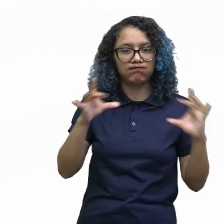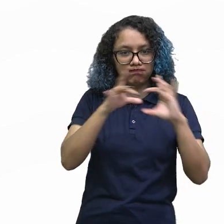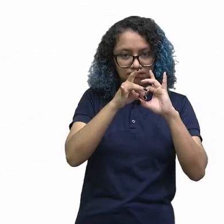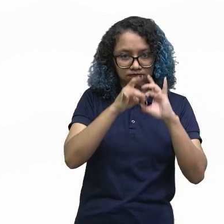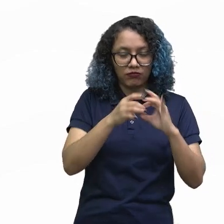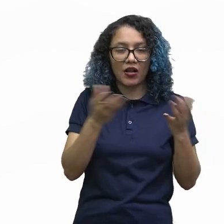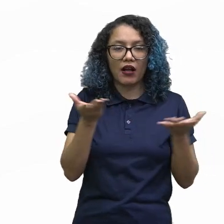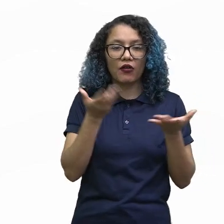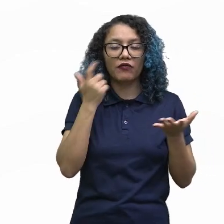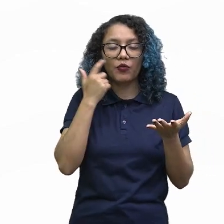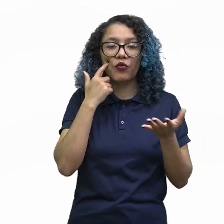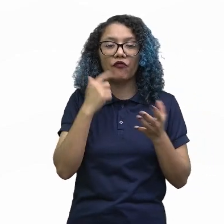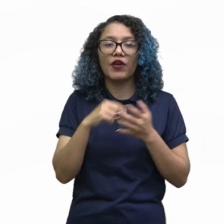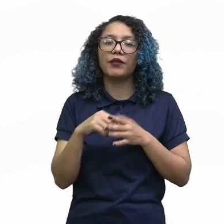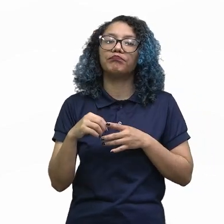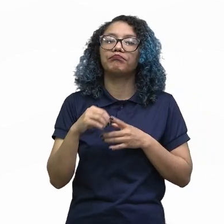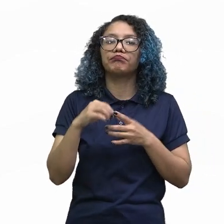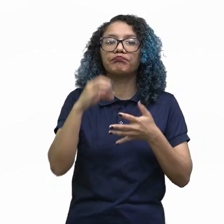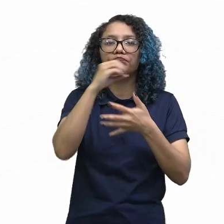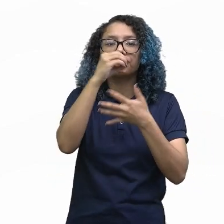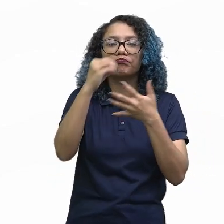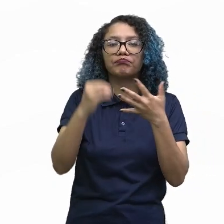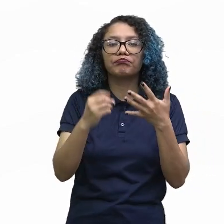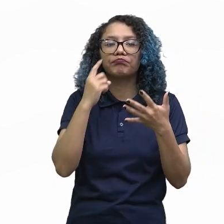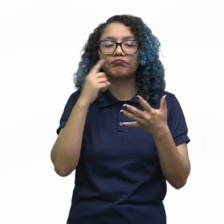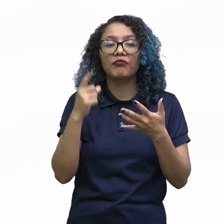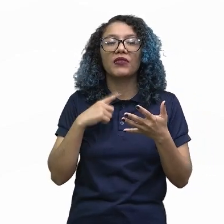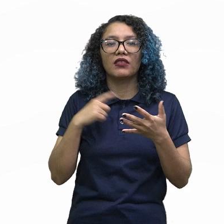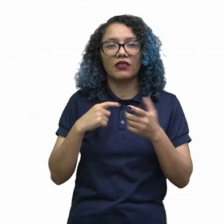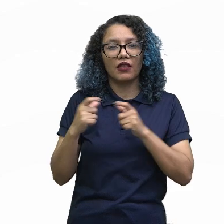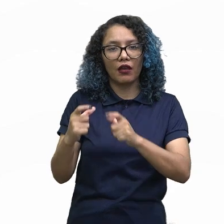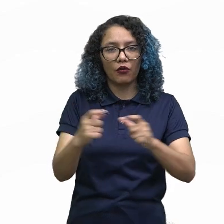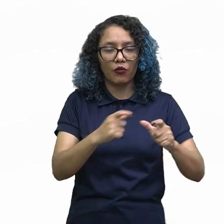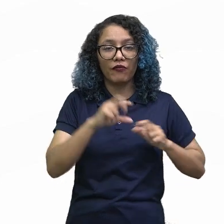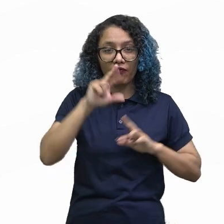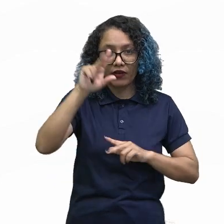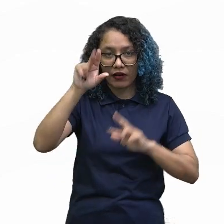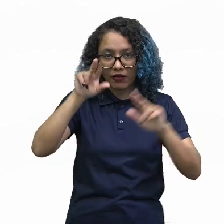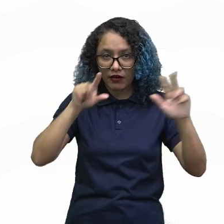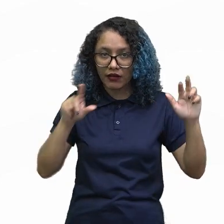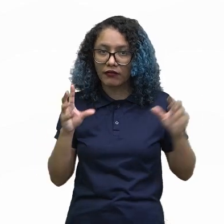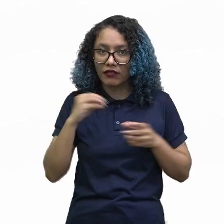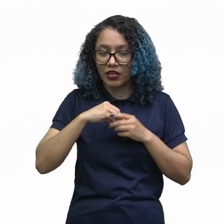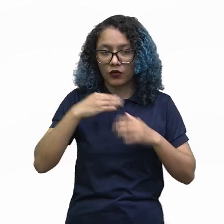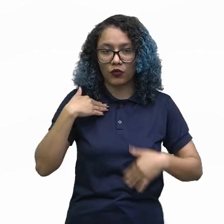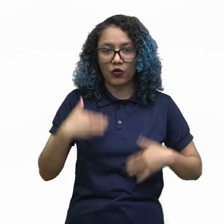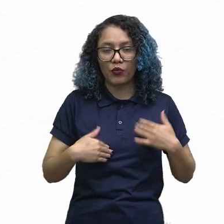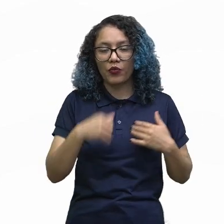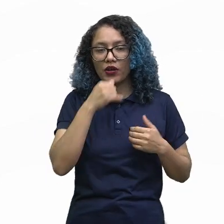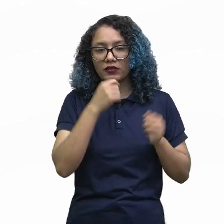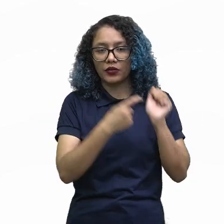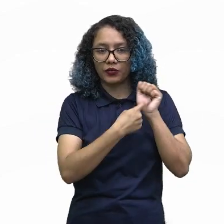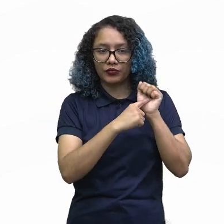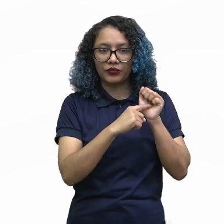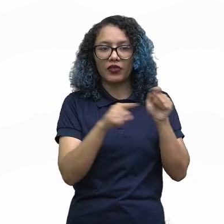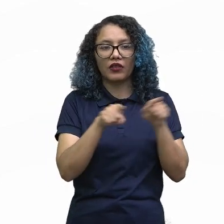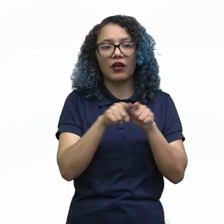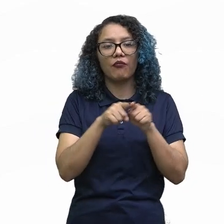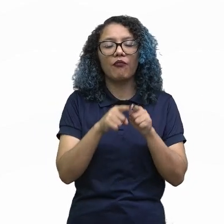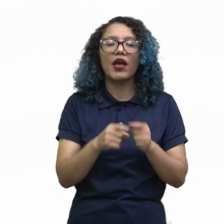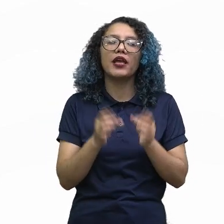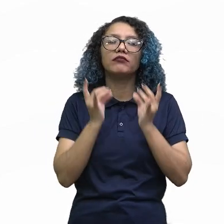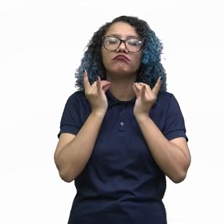endócrino. Essas glândulas elas estão localizadas em diferentes partes do corpo. A hipófise, a tireoide e